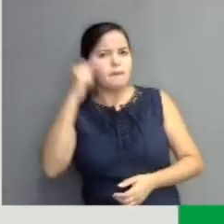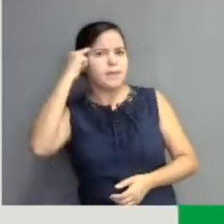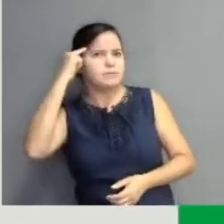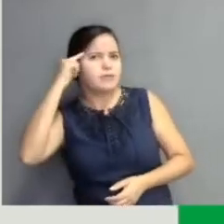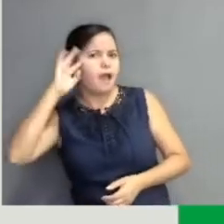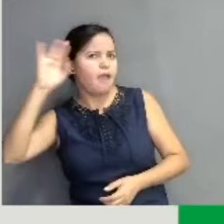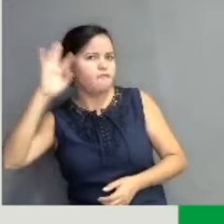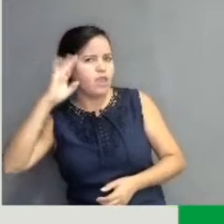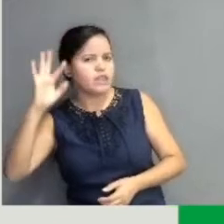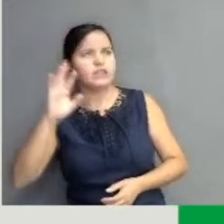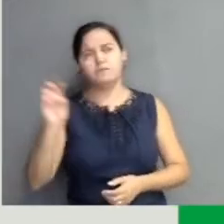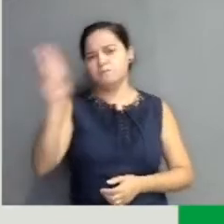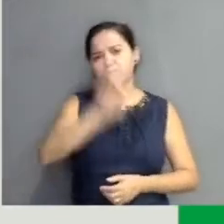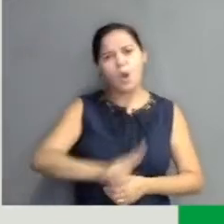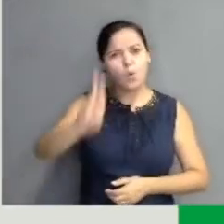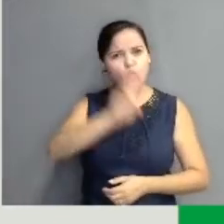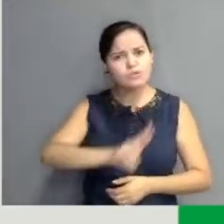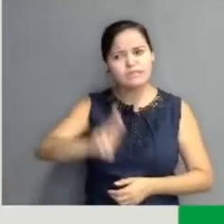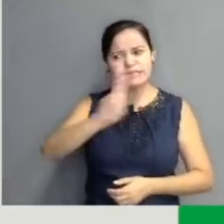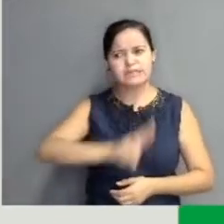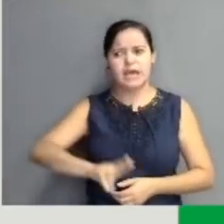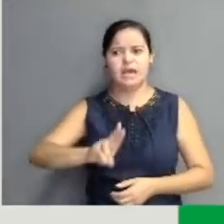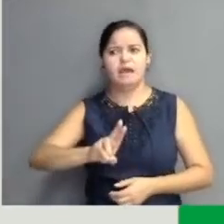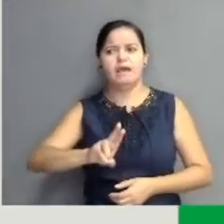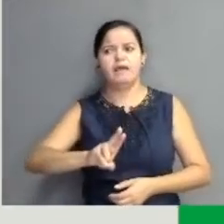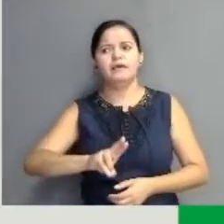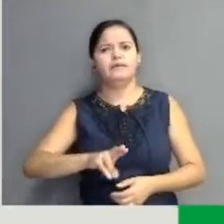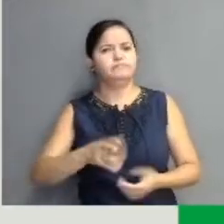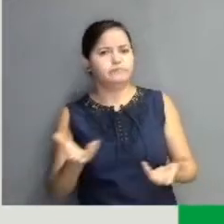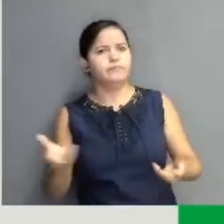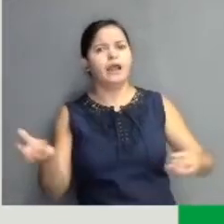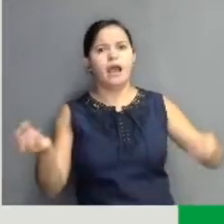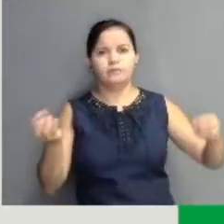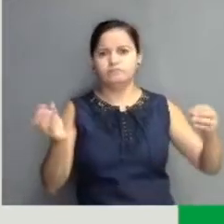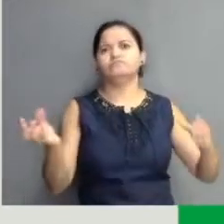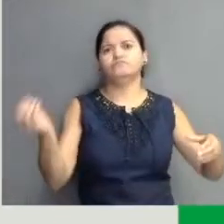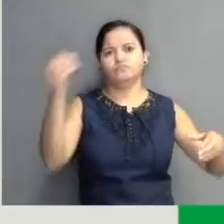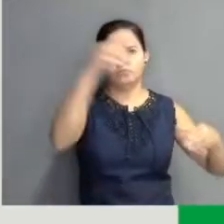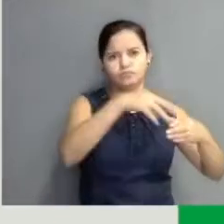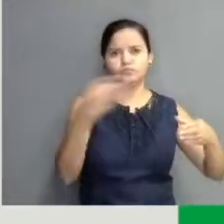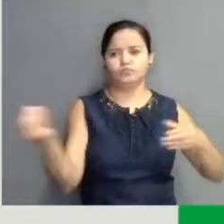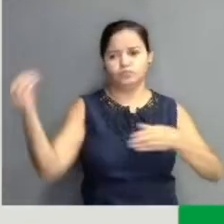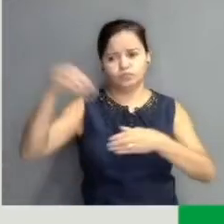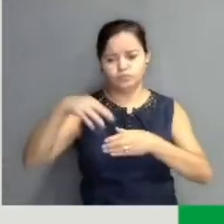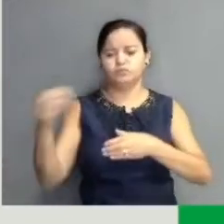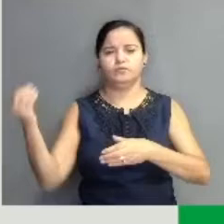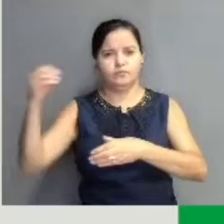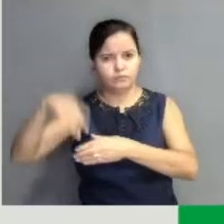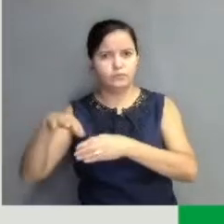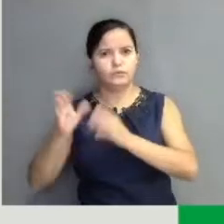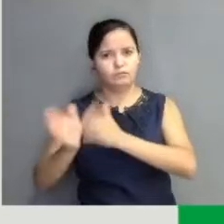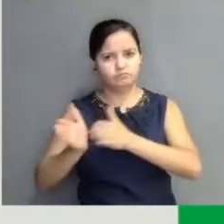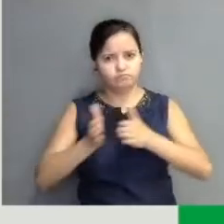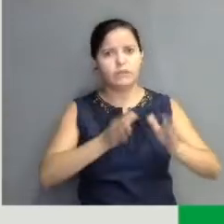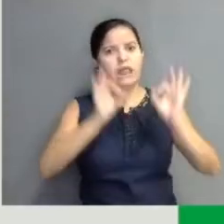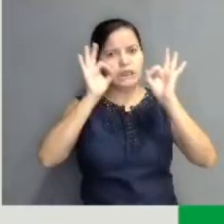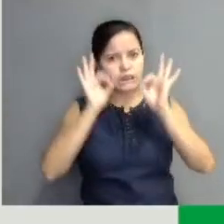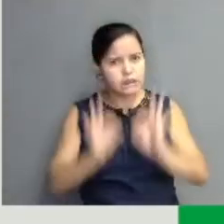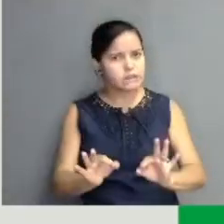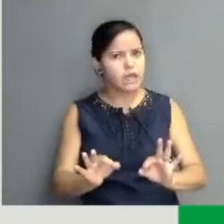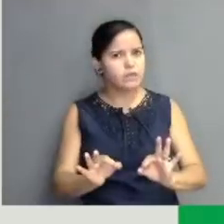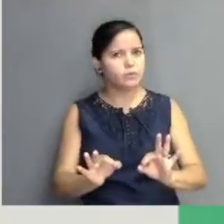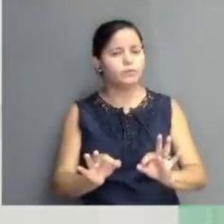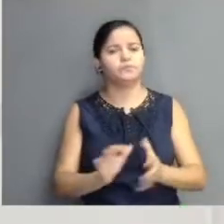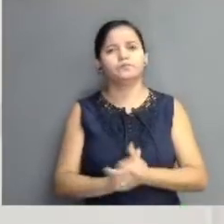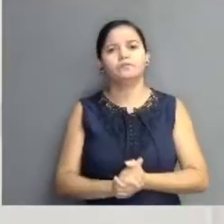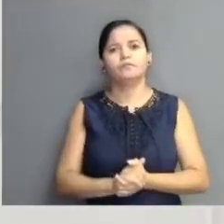de usar a coleta seletiva, você vai ver que isso vai influenciar muito na tua história. Mais uma vez aqui sendo redundante,